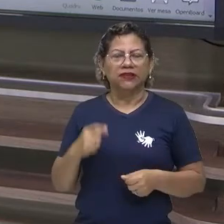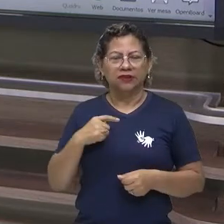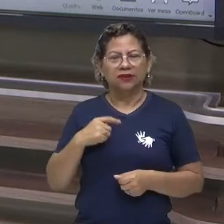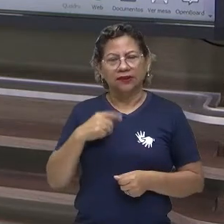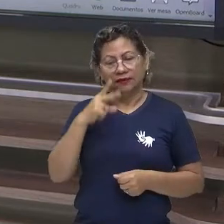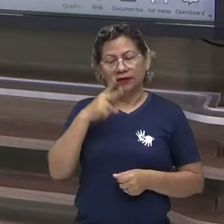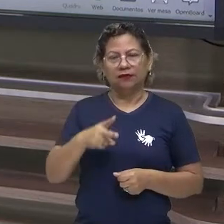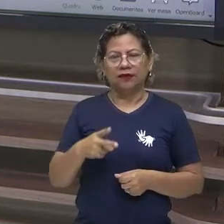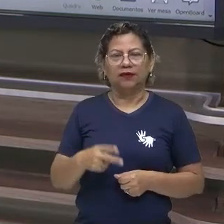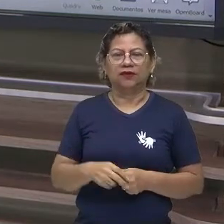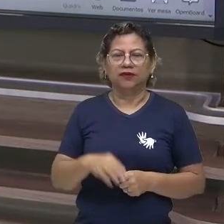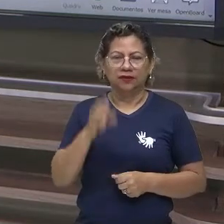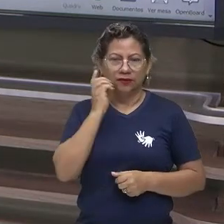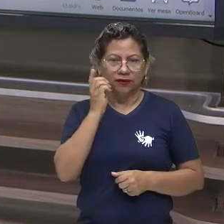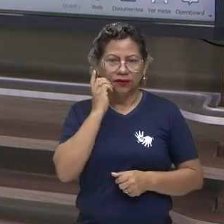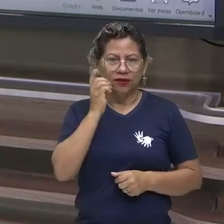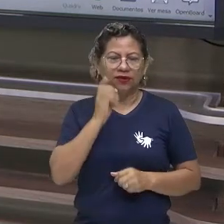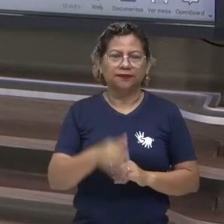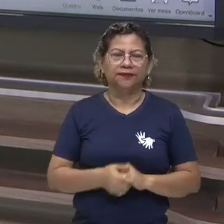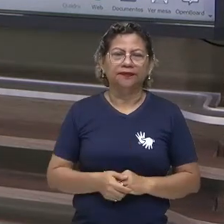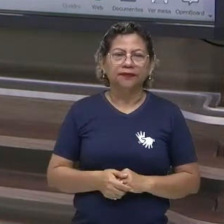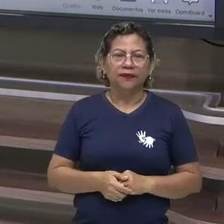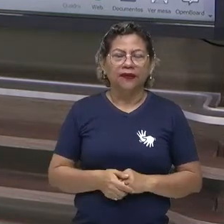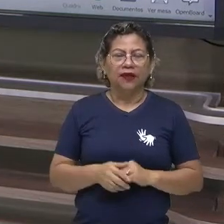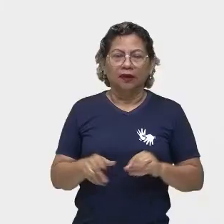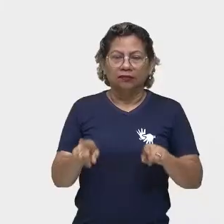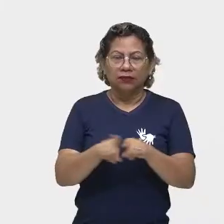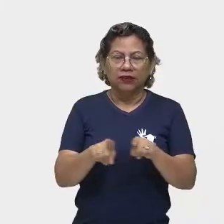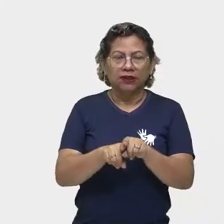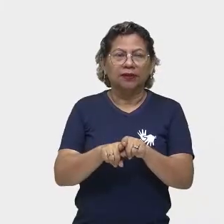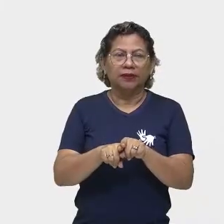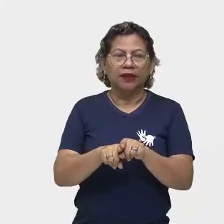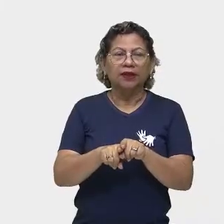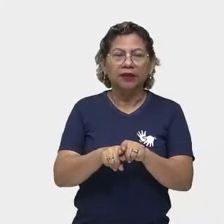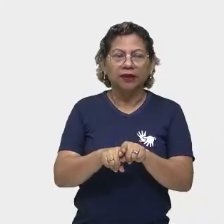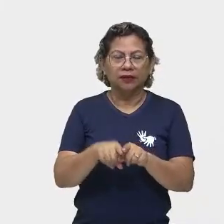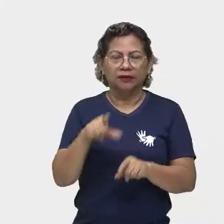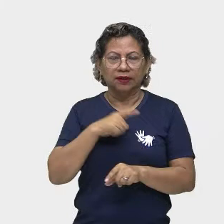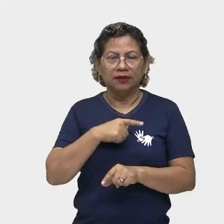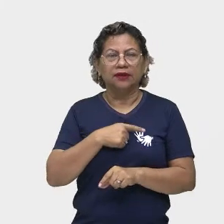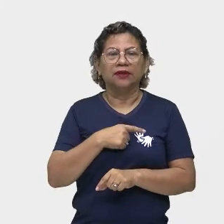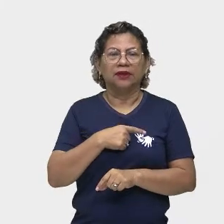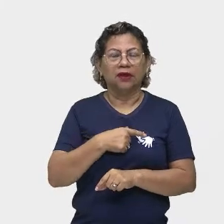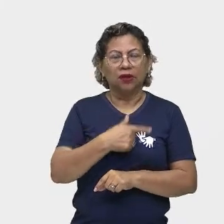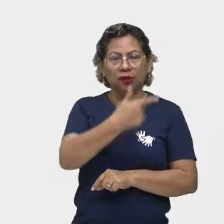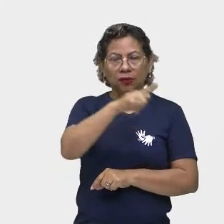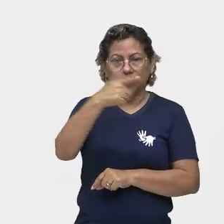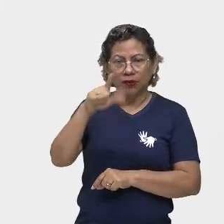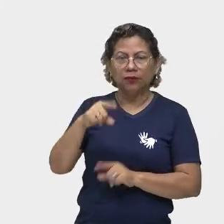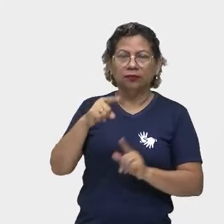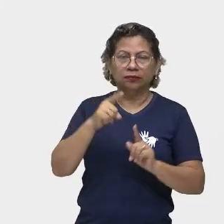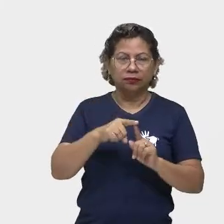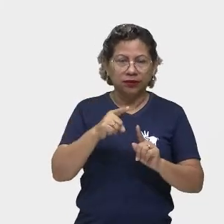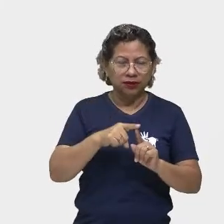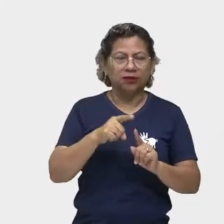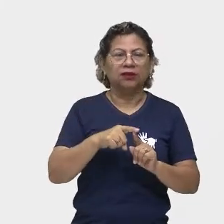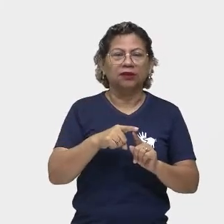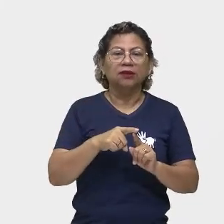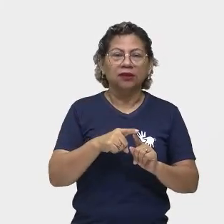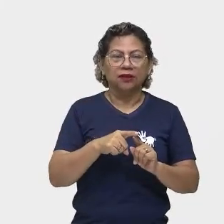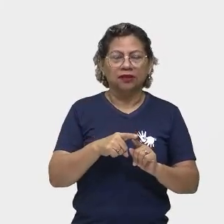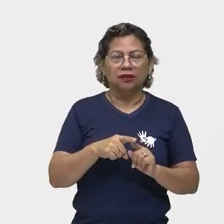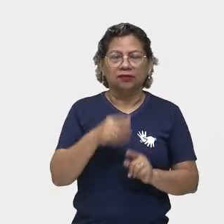nós ingerimos no dia a dia. E a gente vai observar que as fontes de energia ou recursos energéticos, eles